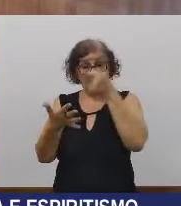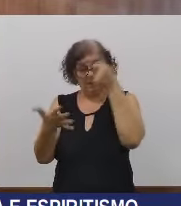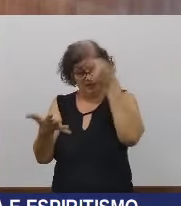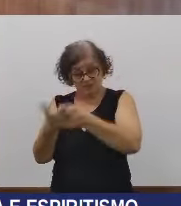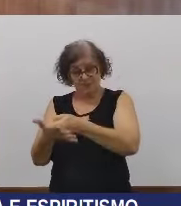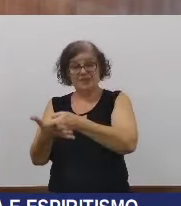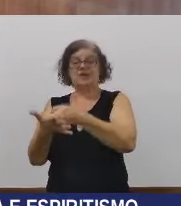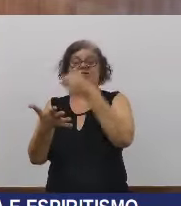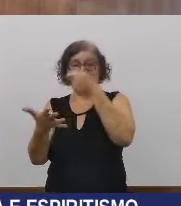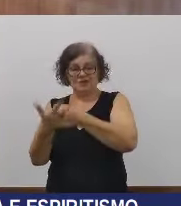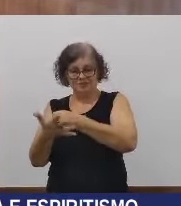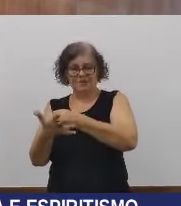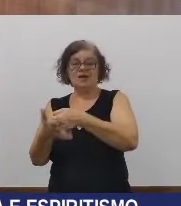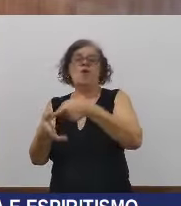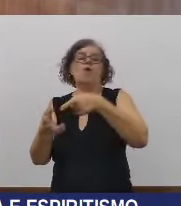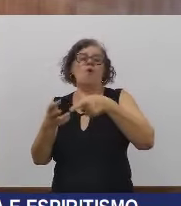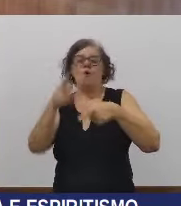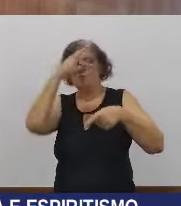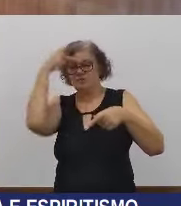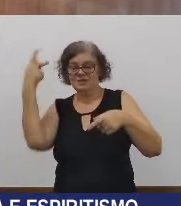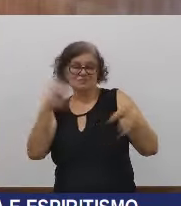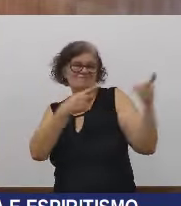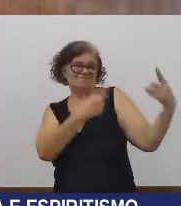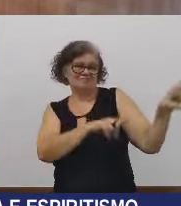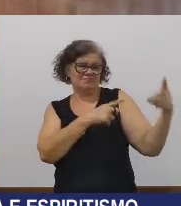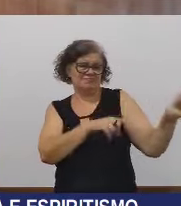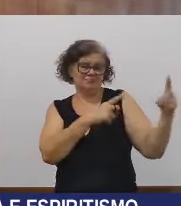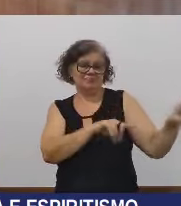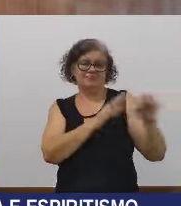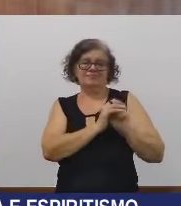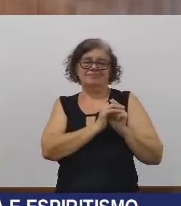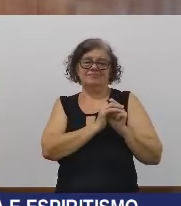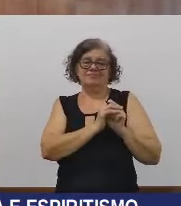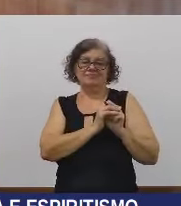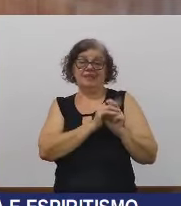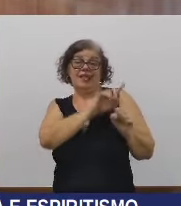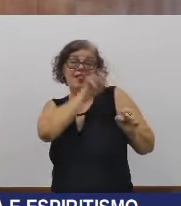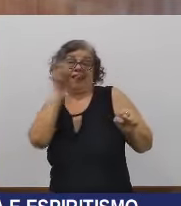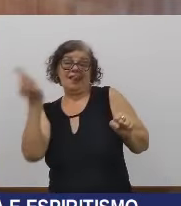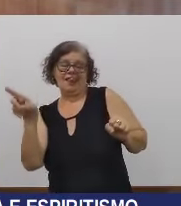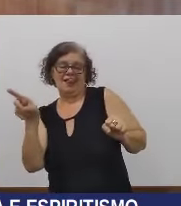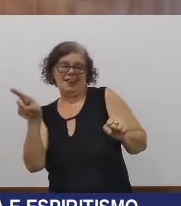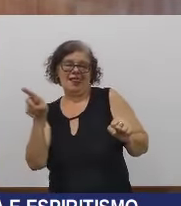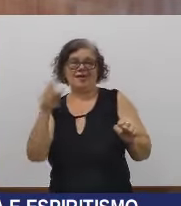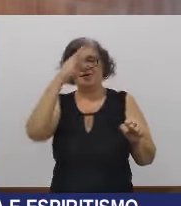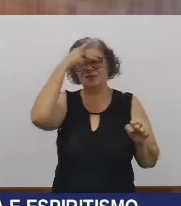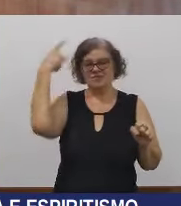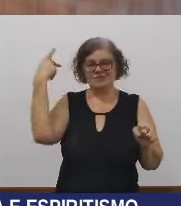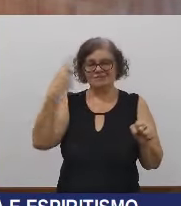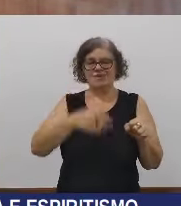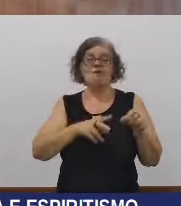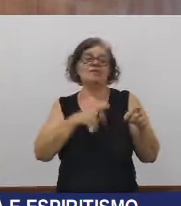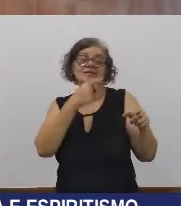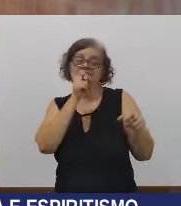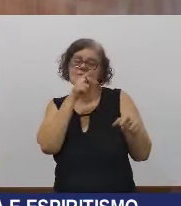contratei um personal trainer fantástico, estou tendo resultados incríveis. Ele corre para mim às 6 horas da manhã todo dia.